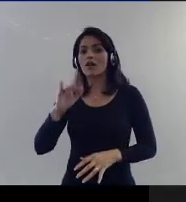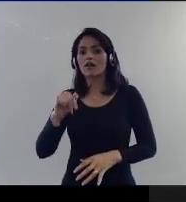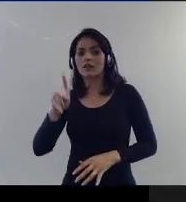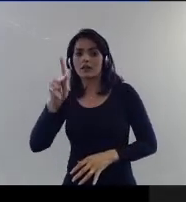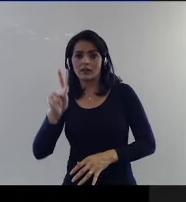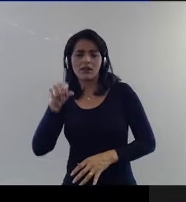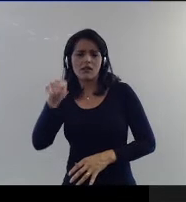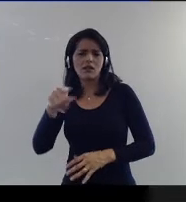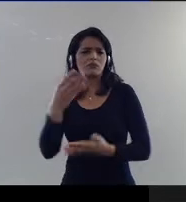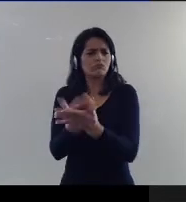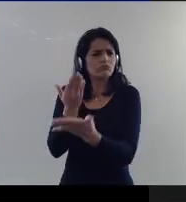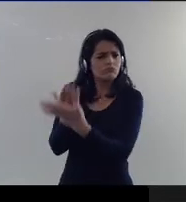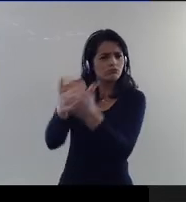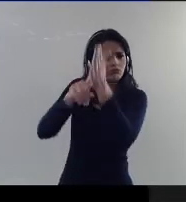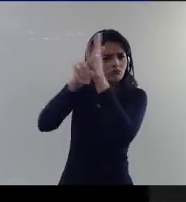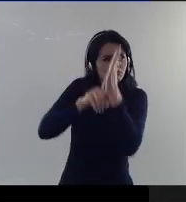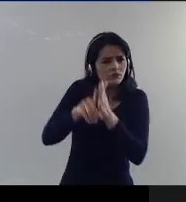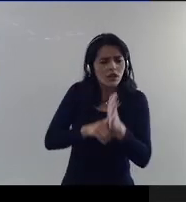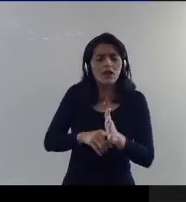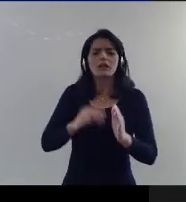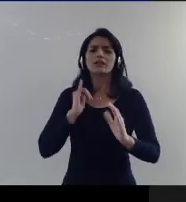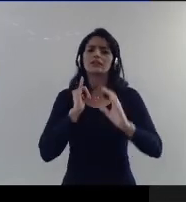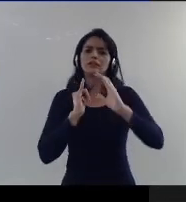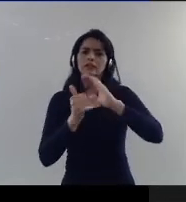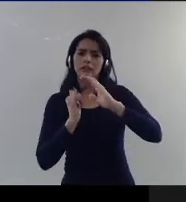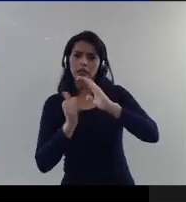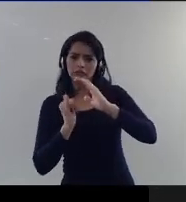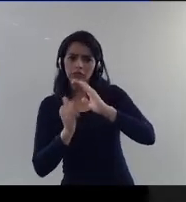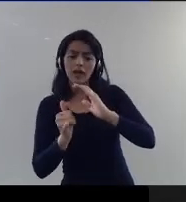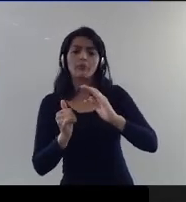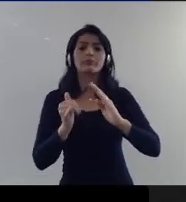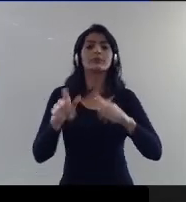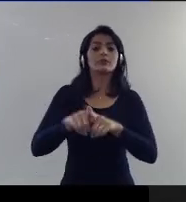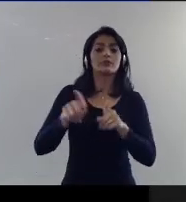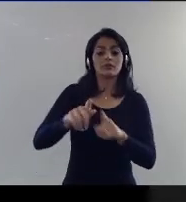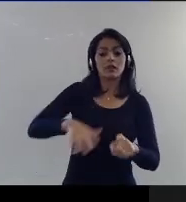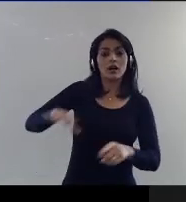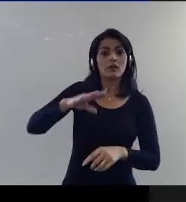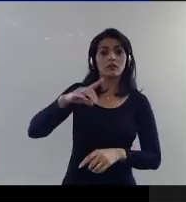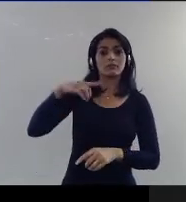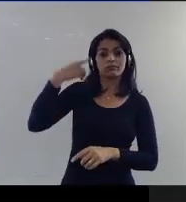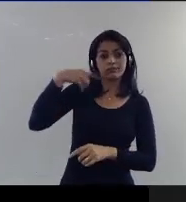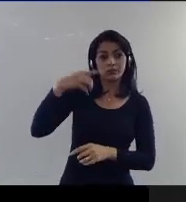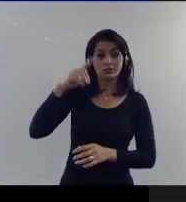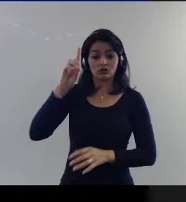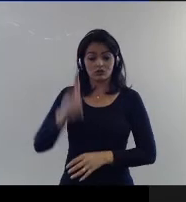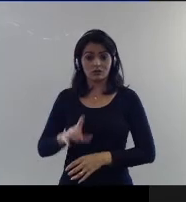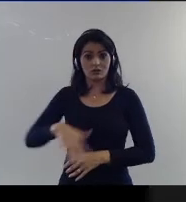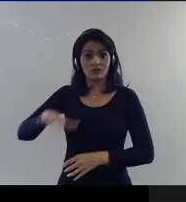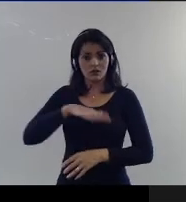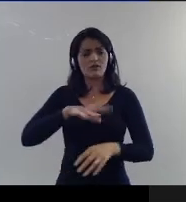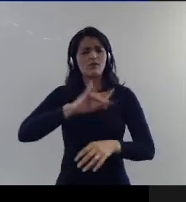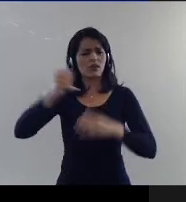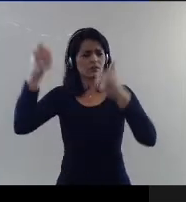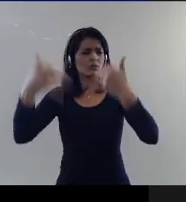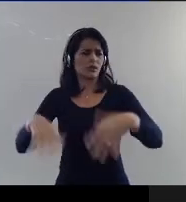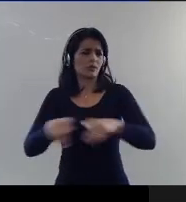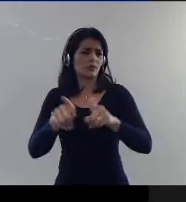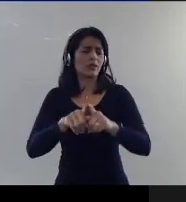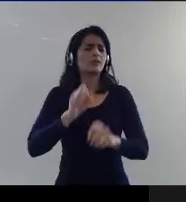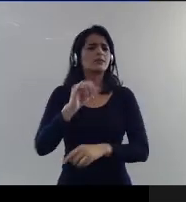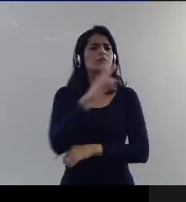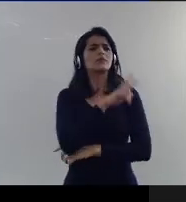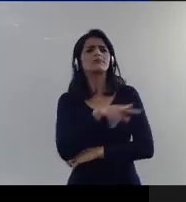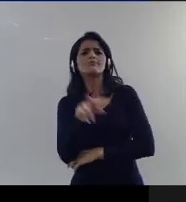mercados, novos produtos, startups, não só da área do direito, de outras áreas, certamente ele vai falar um pouco isso também. Então, se a gente for